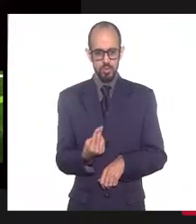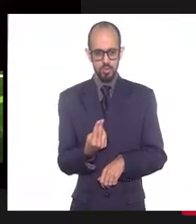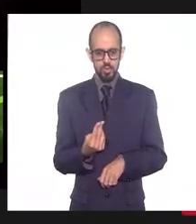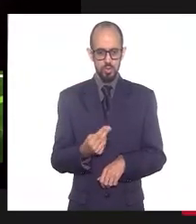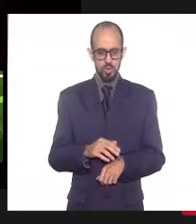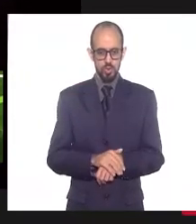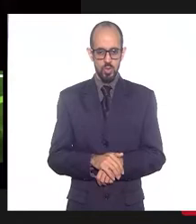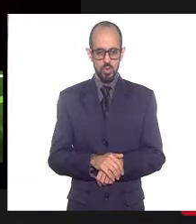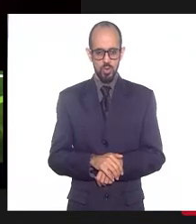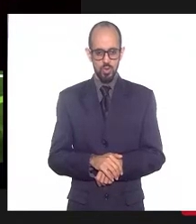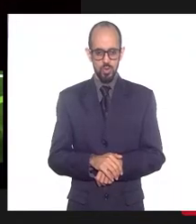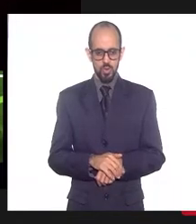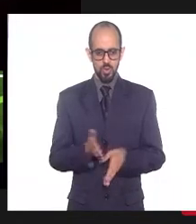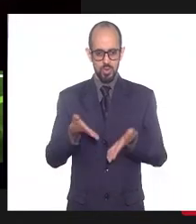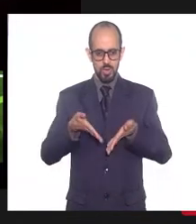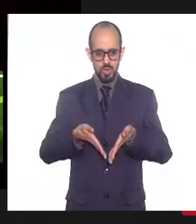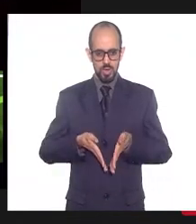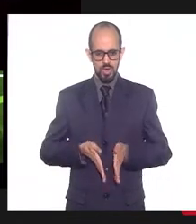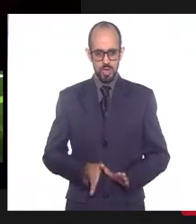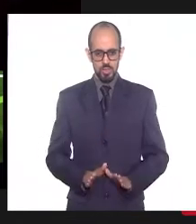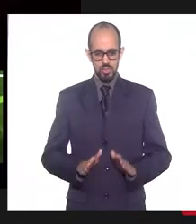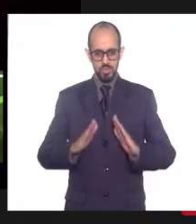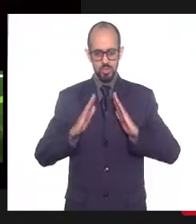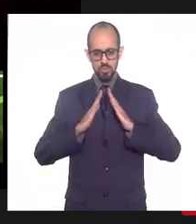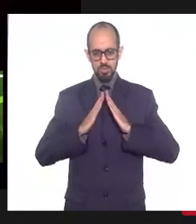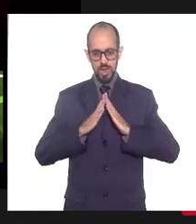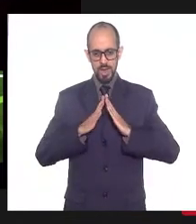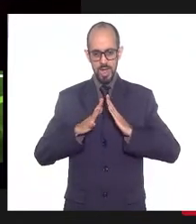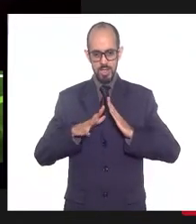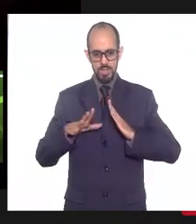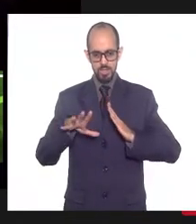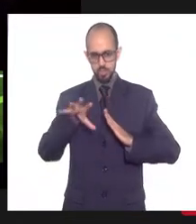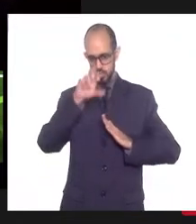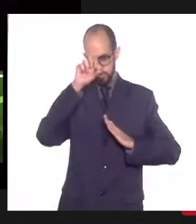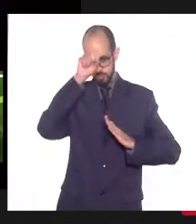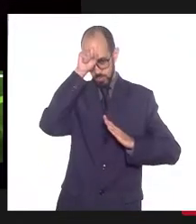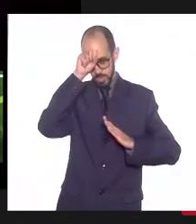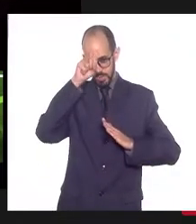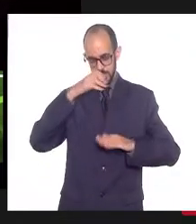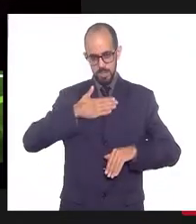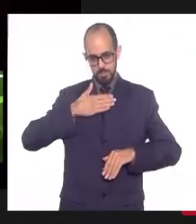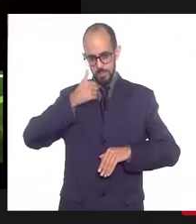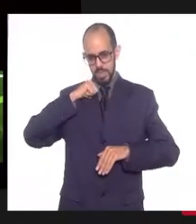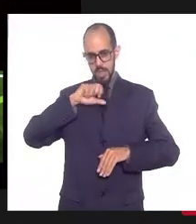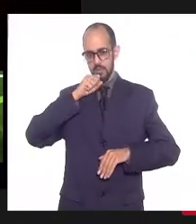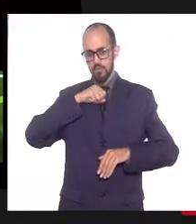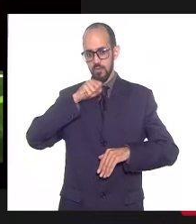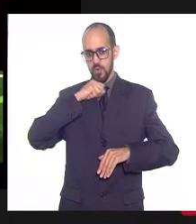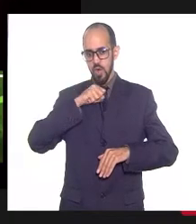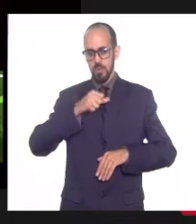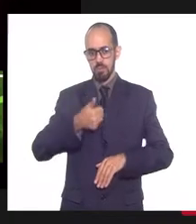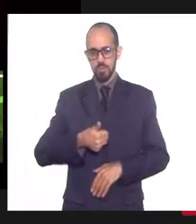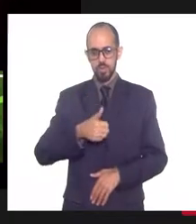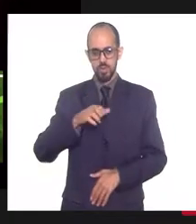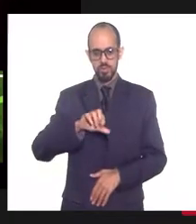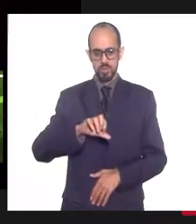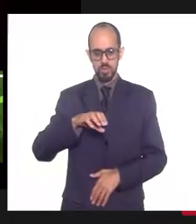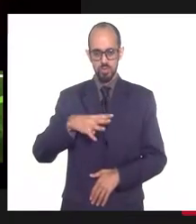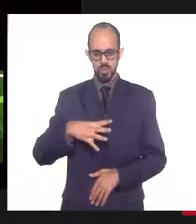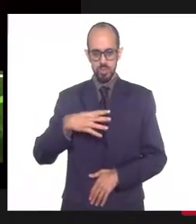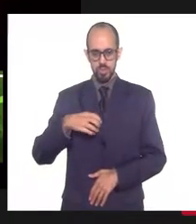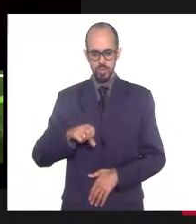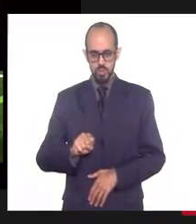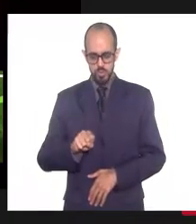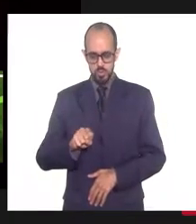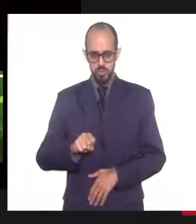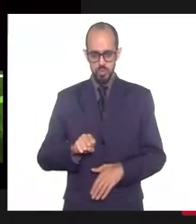nasci dentro de um terreiro de Umbanda, que foi fundado pela minha avó, em 1948, e do